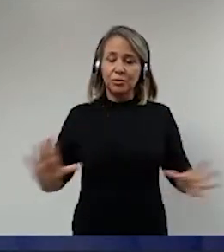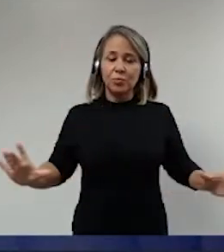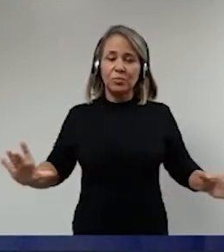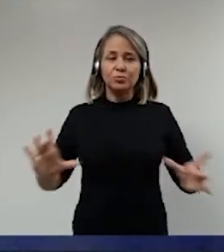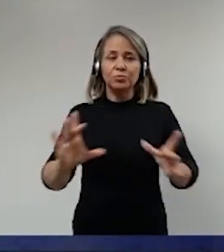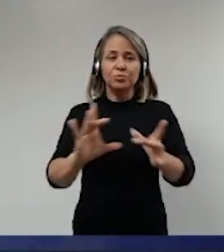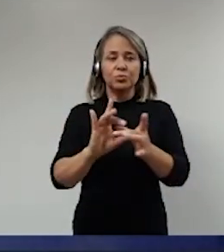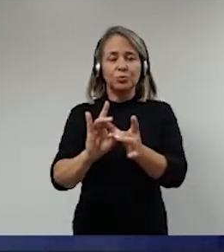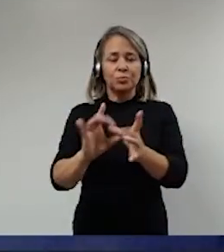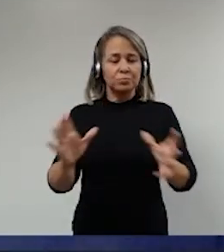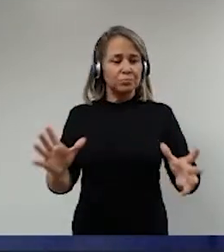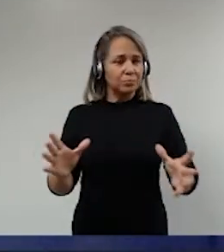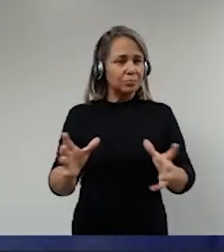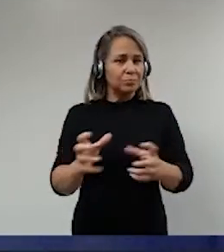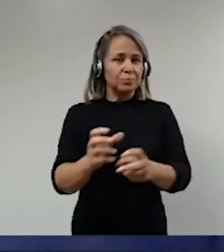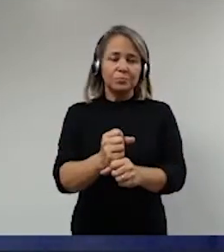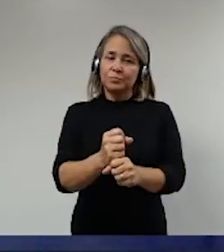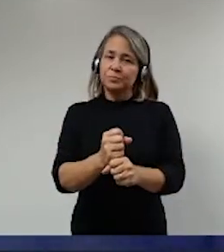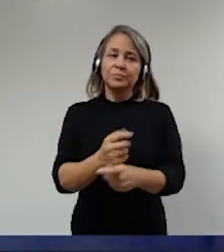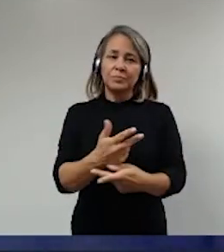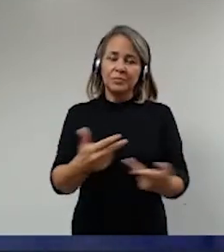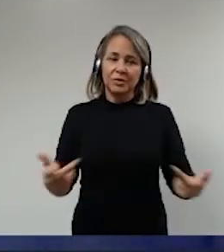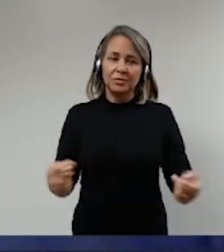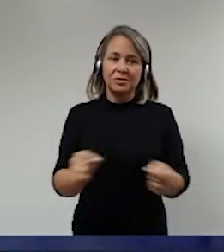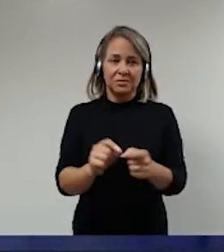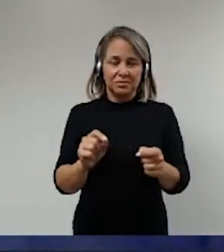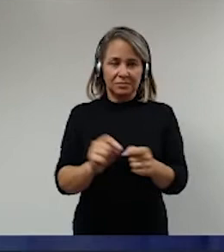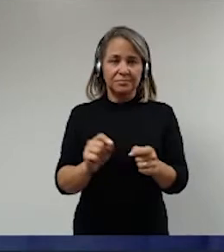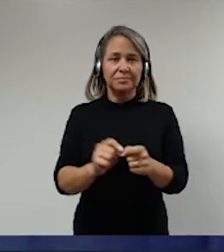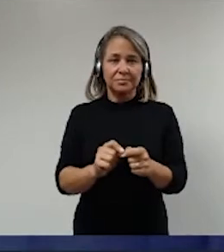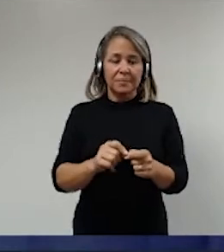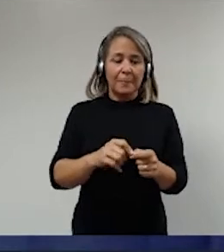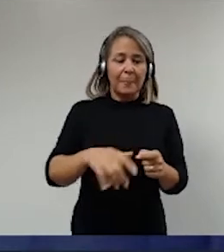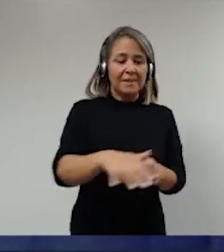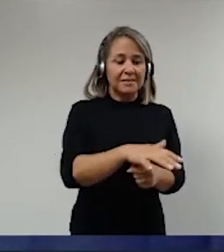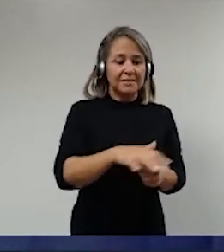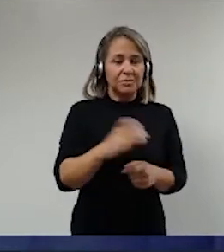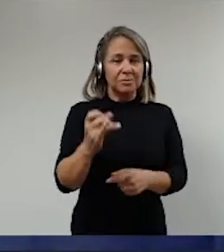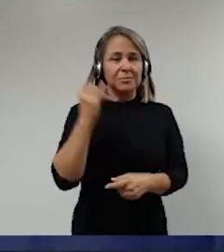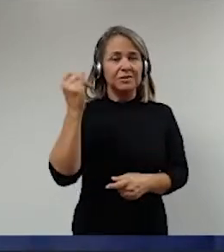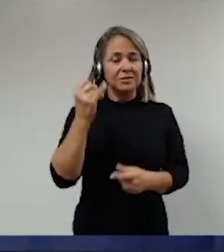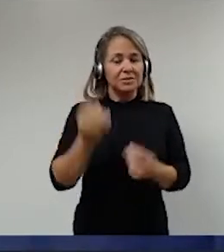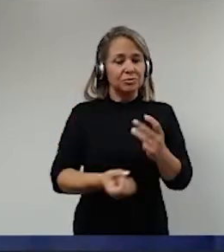grande de recursos que fazem esse setor tão importante, né?